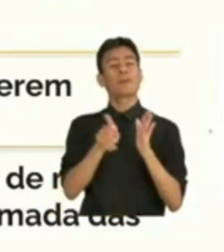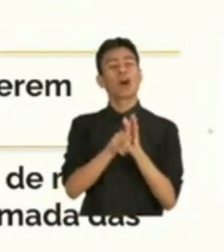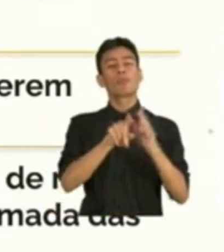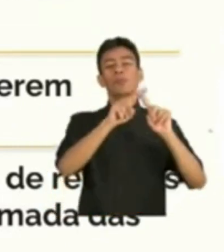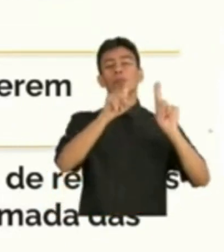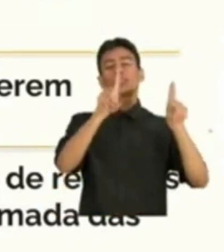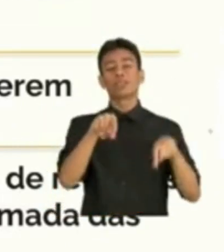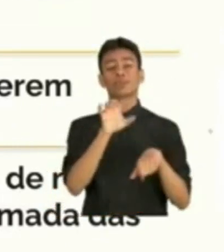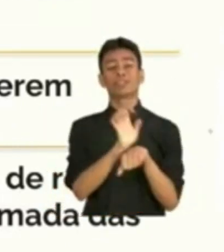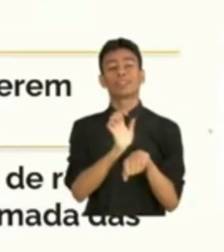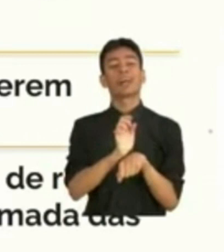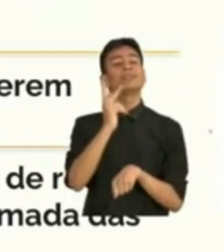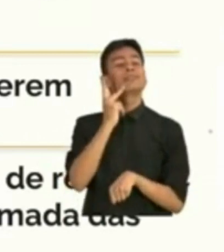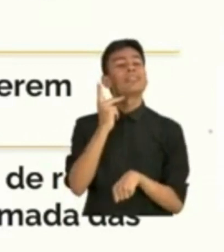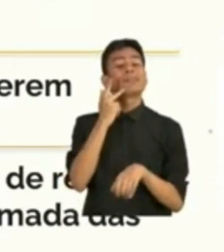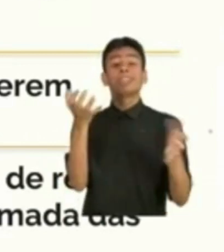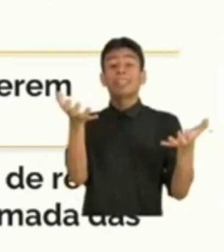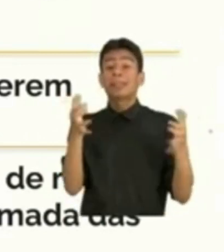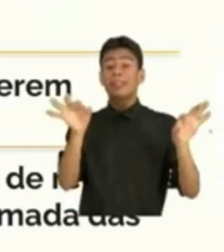o FNDE não me permitia.